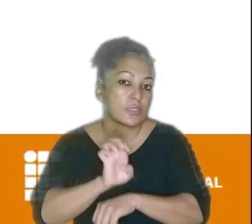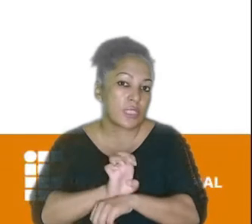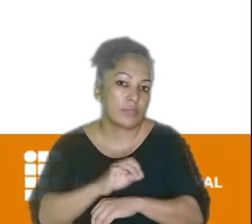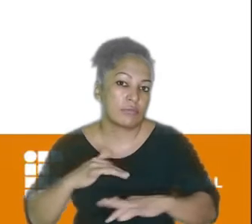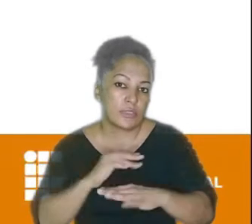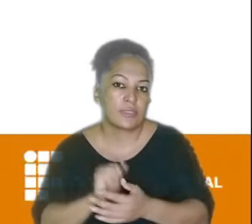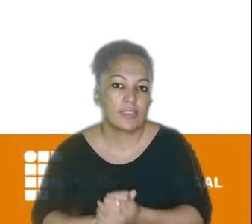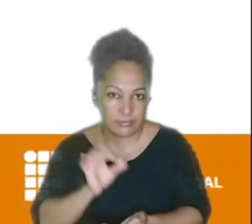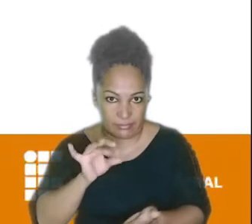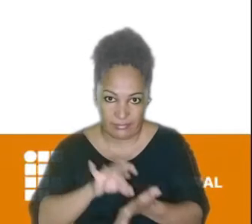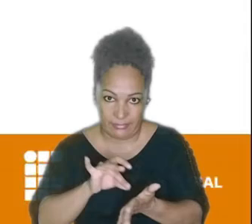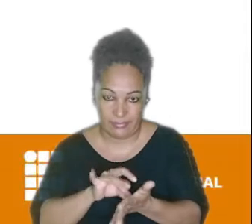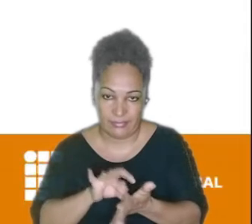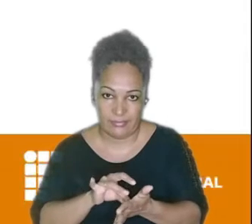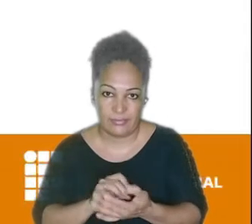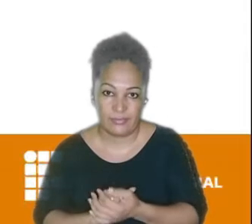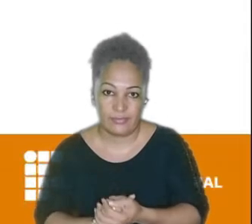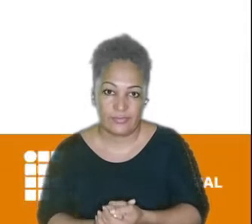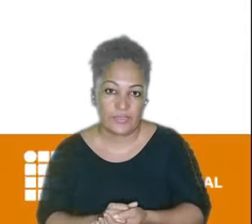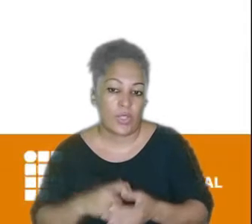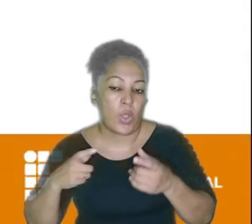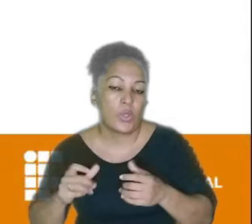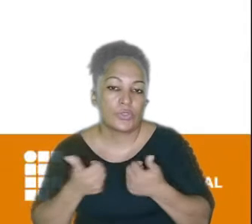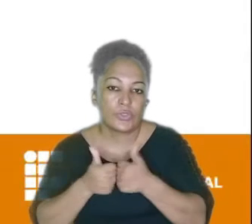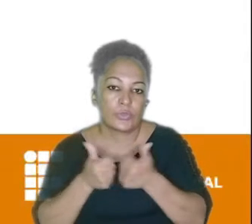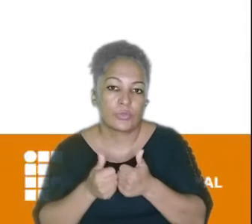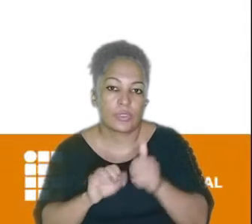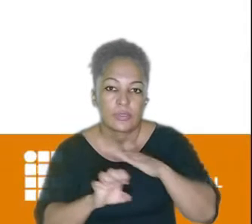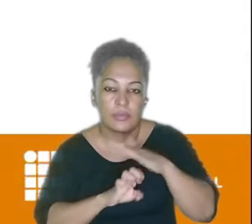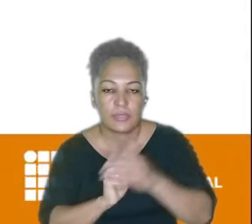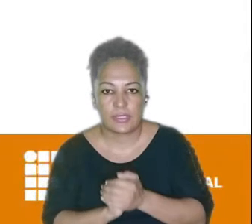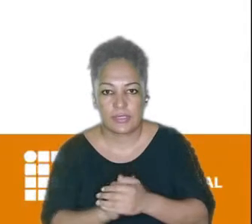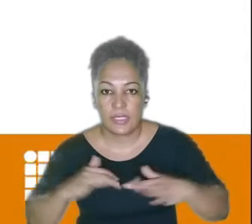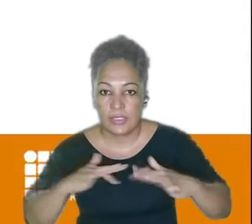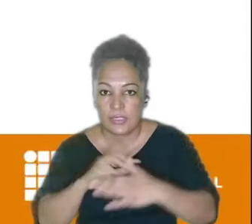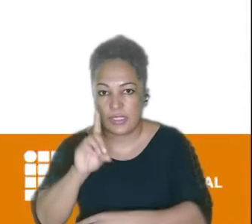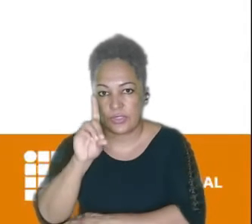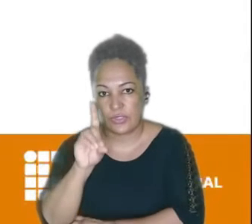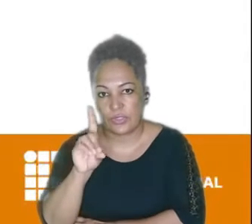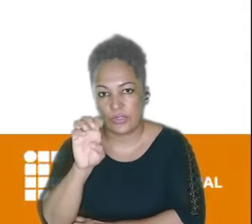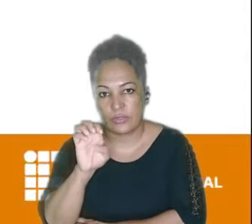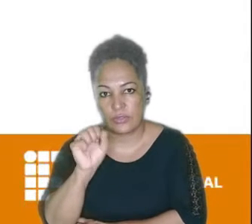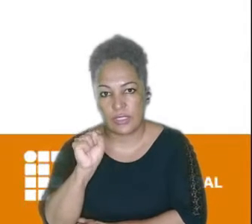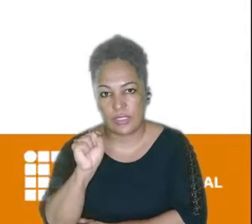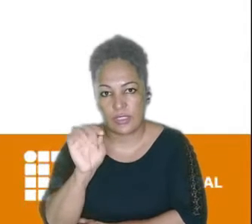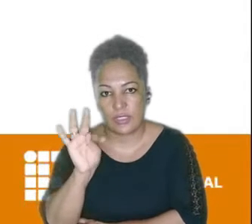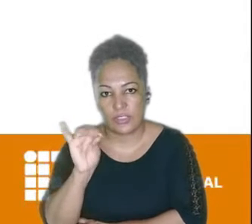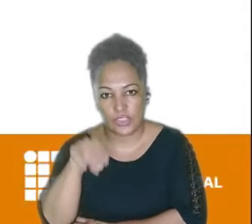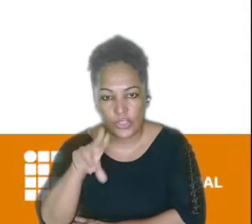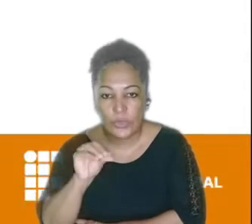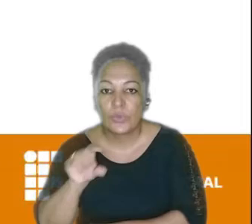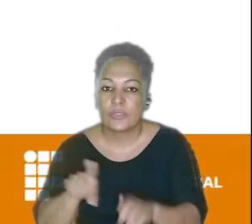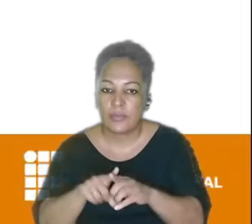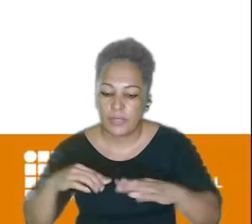e estado, não é verdade? E local da rodoviária. Cidade de destino,